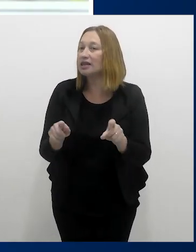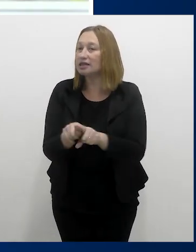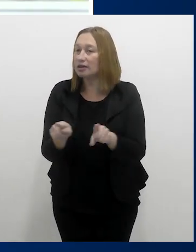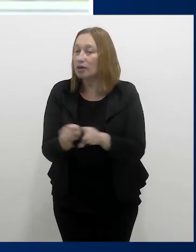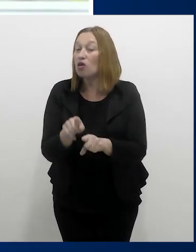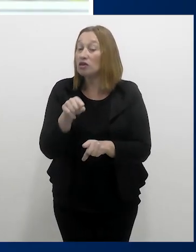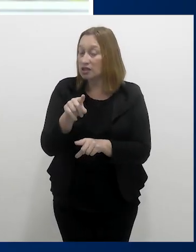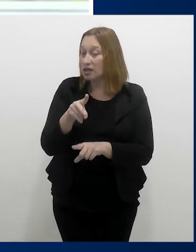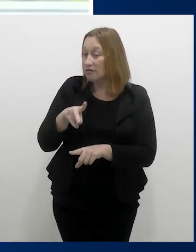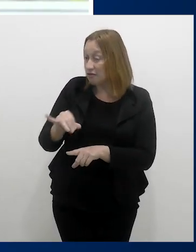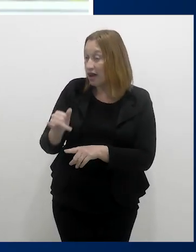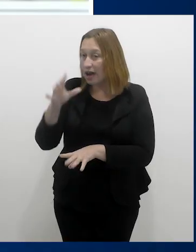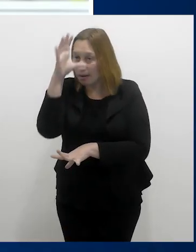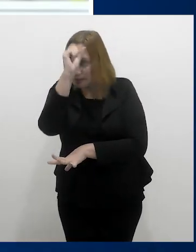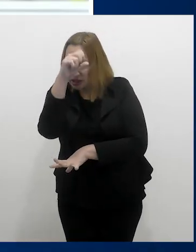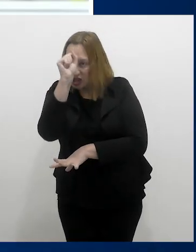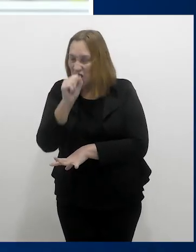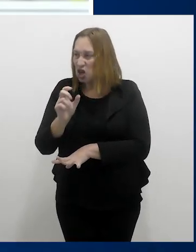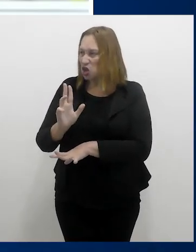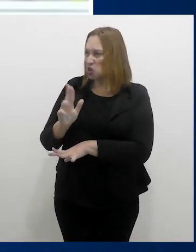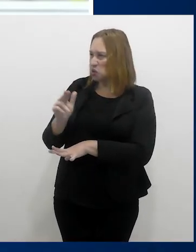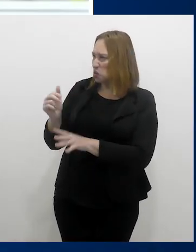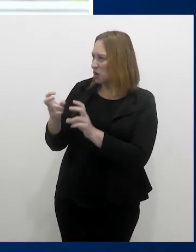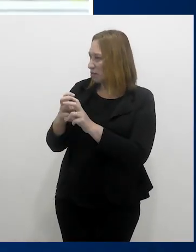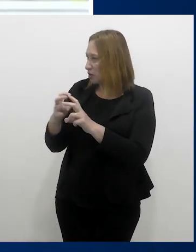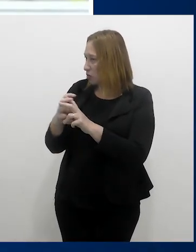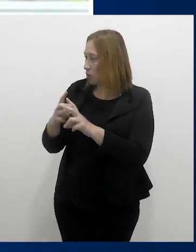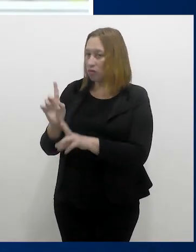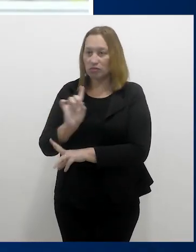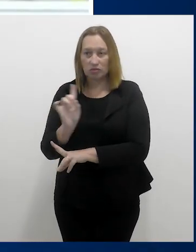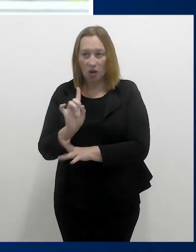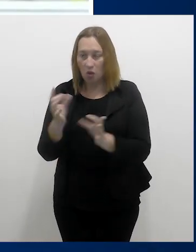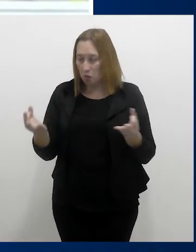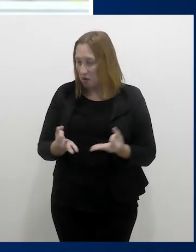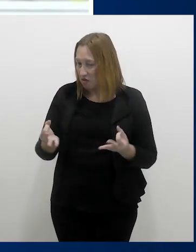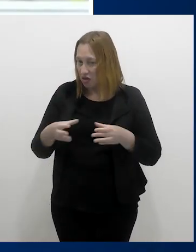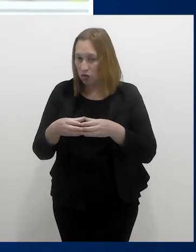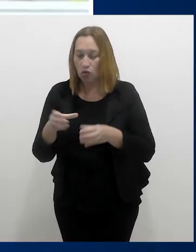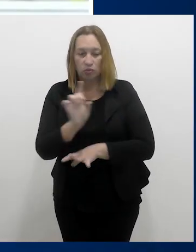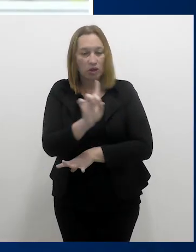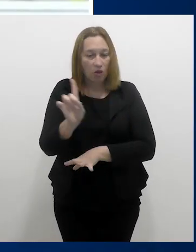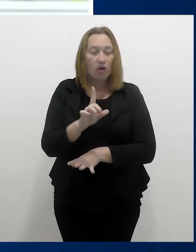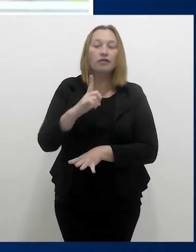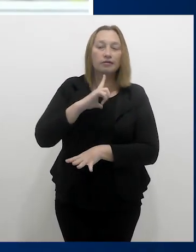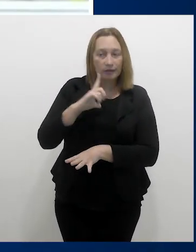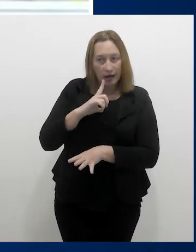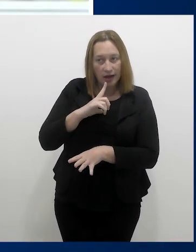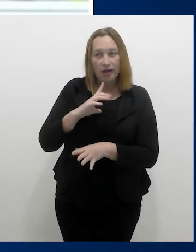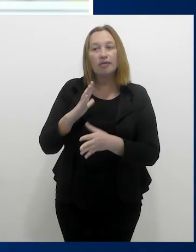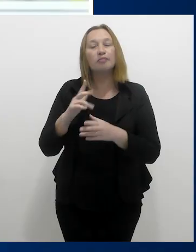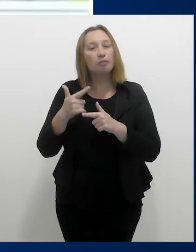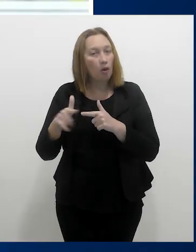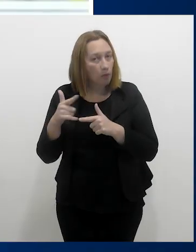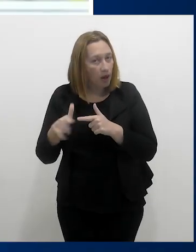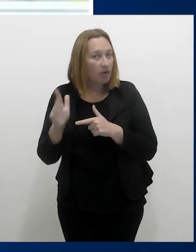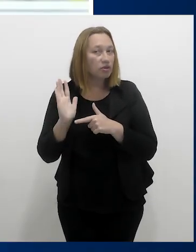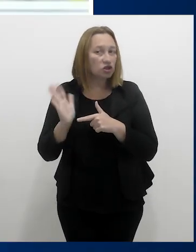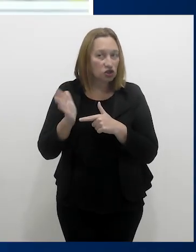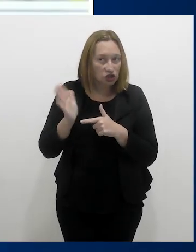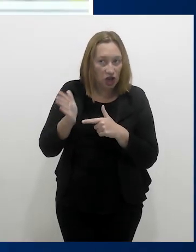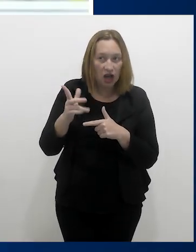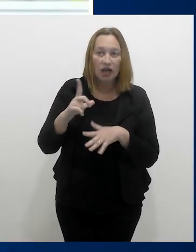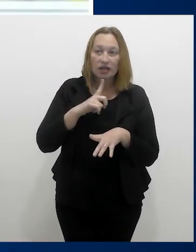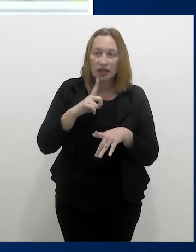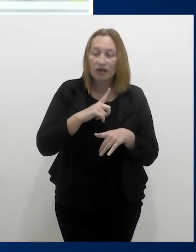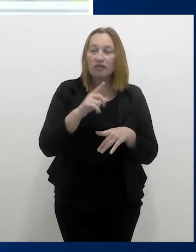também. Você vai aprendendo. Não é que a gente nunca teve briga, tá? Que a gente é um grupo perfeito. A gente teve os nossos problemas,